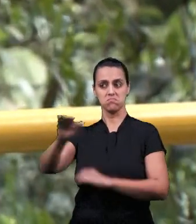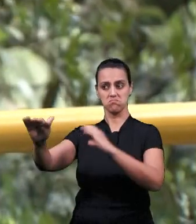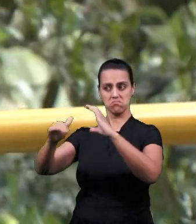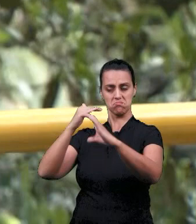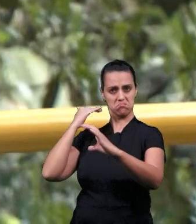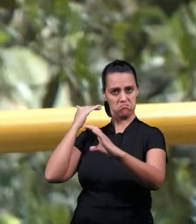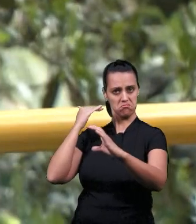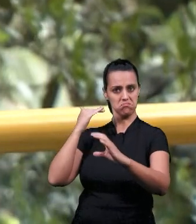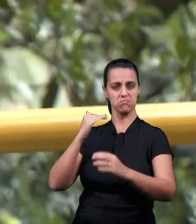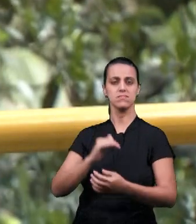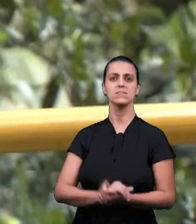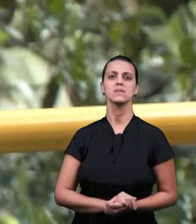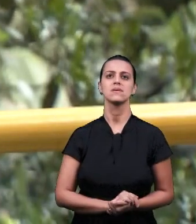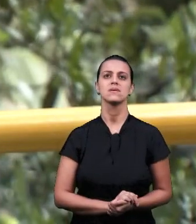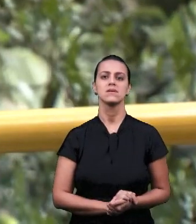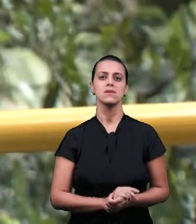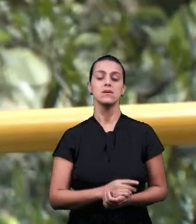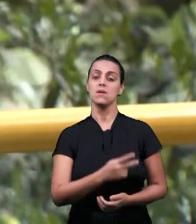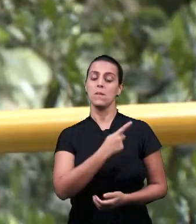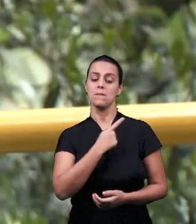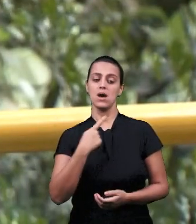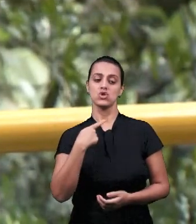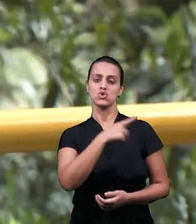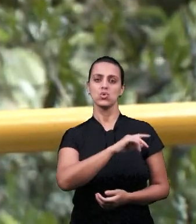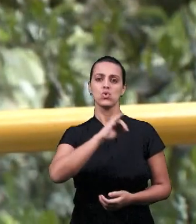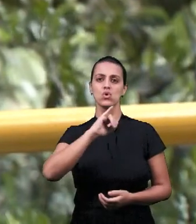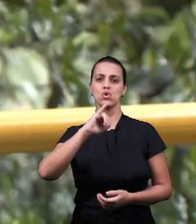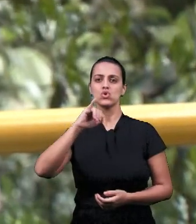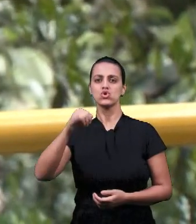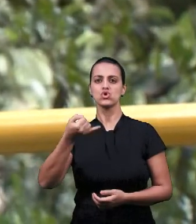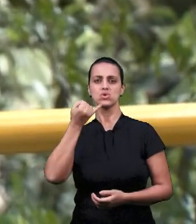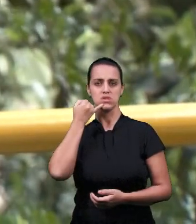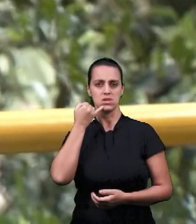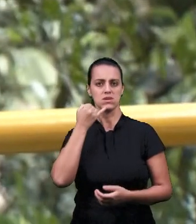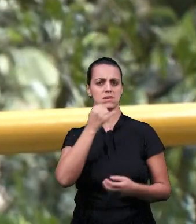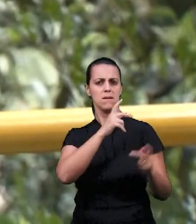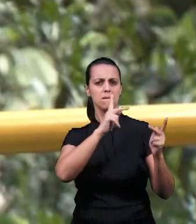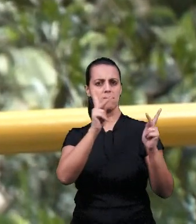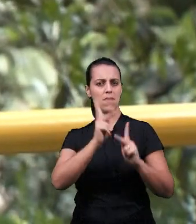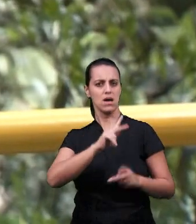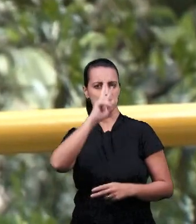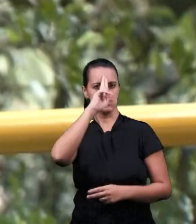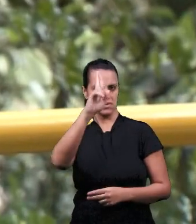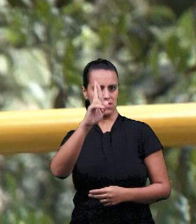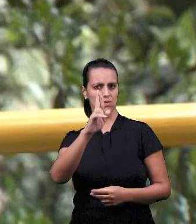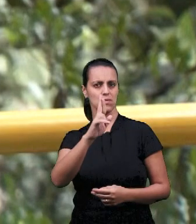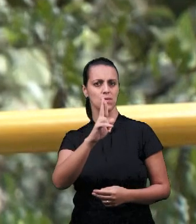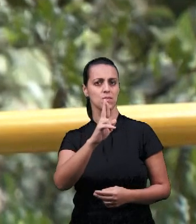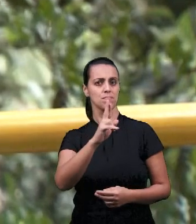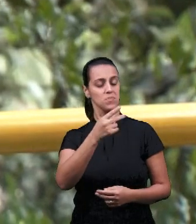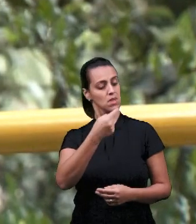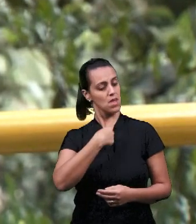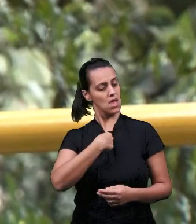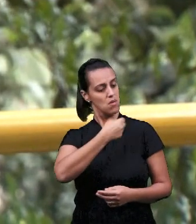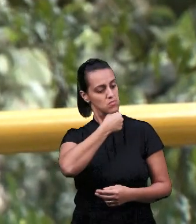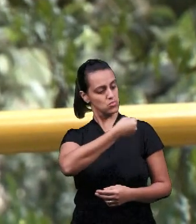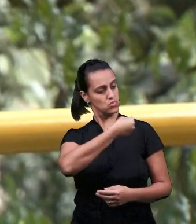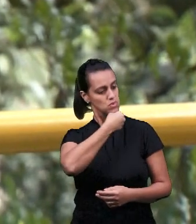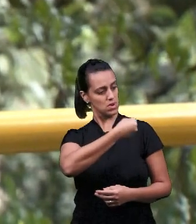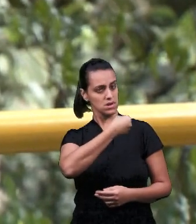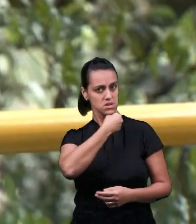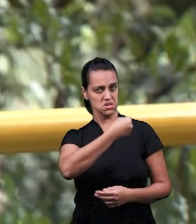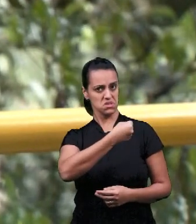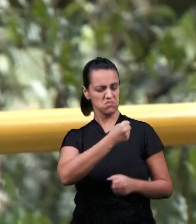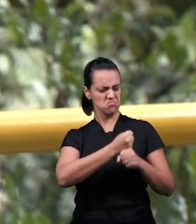pastor Josias, que é o que está me entrevistando, paz do Senhor. Como jornalista, há 21 anos